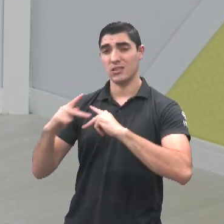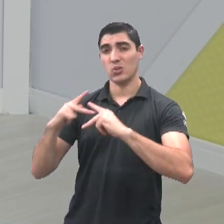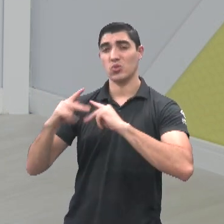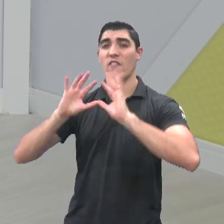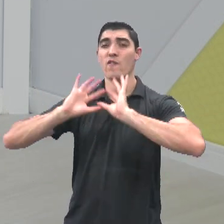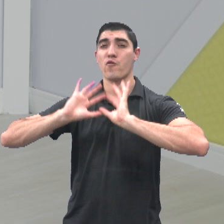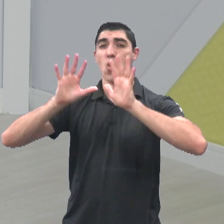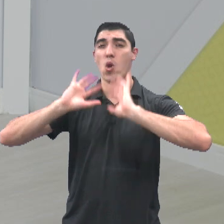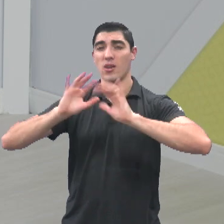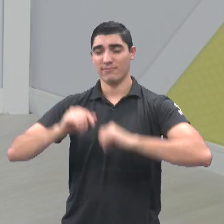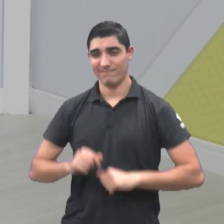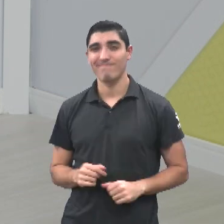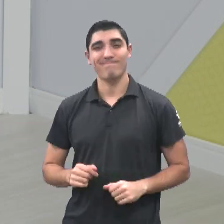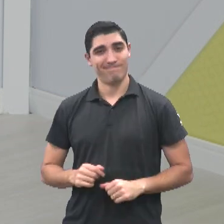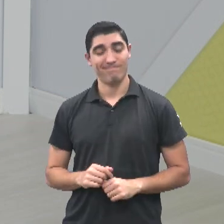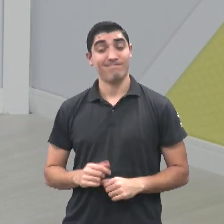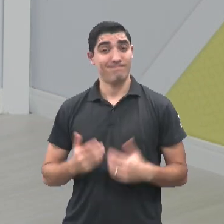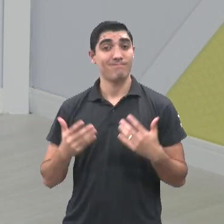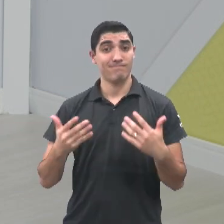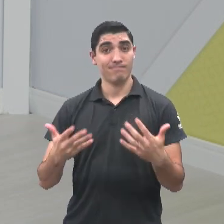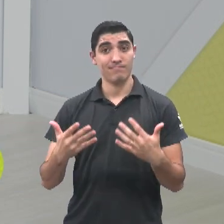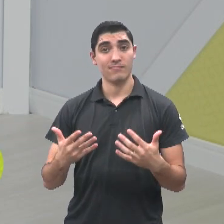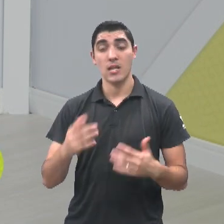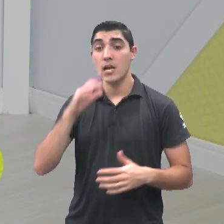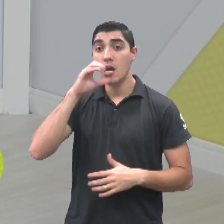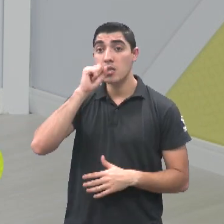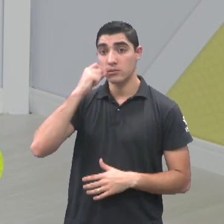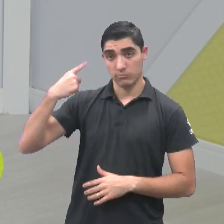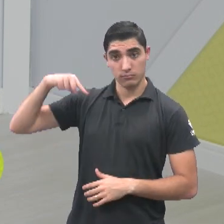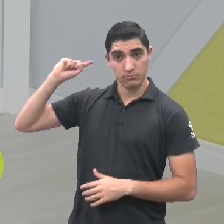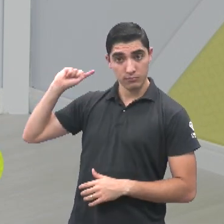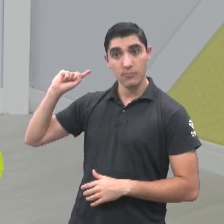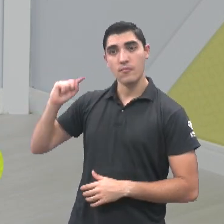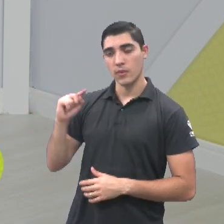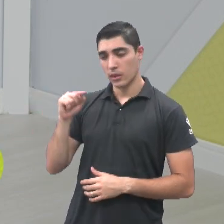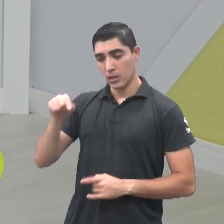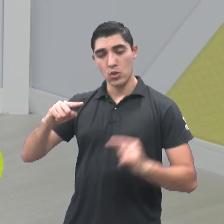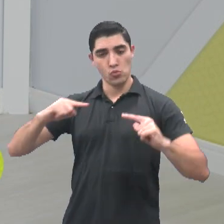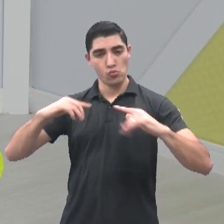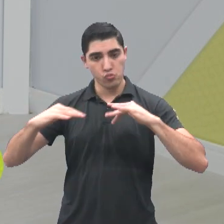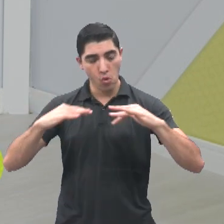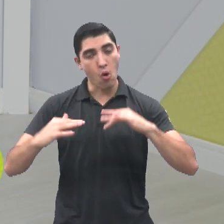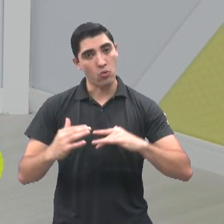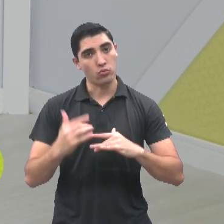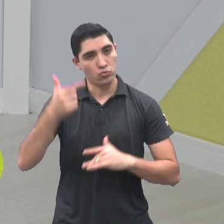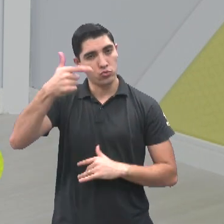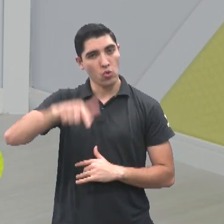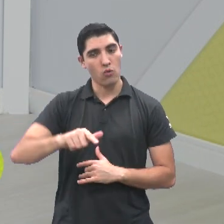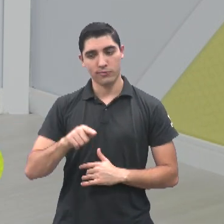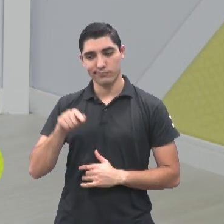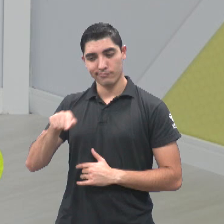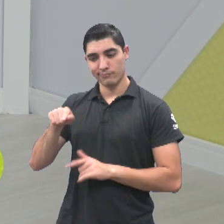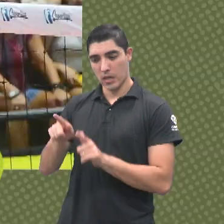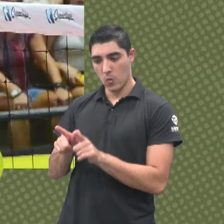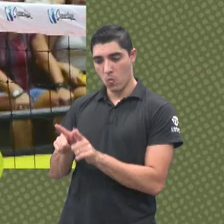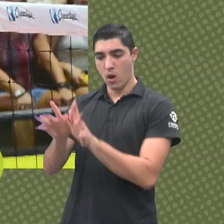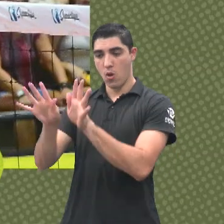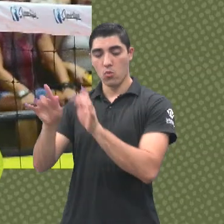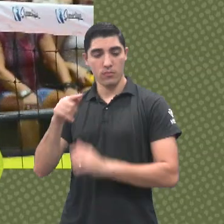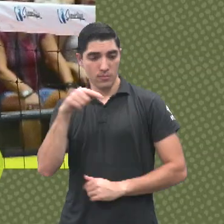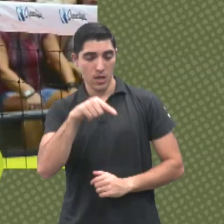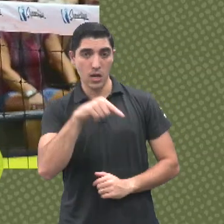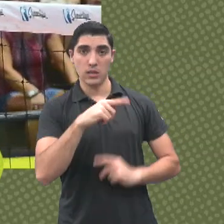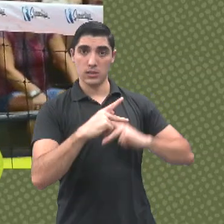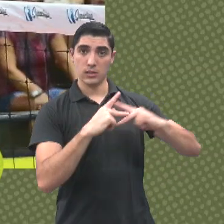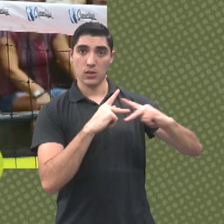do vôlei porque no sábado o São José teve mais um confronto direto pela frente, encarou o Guarulhos fora de casa